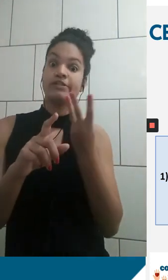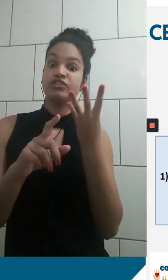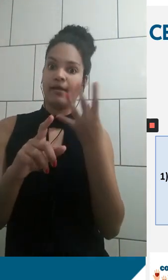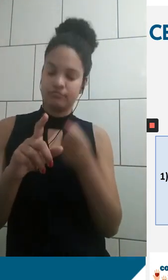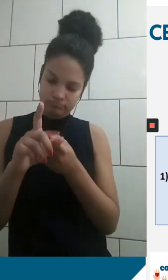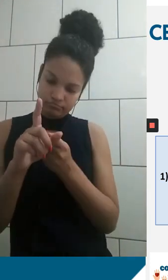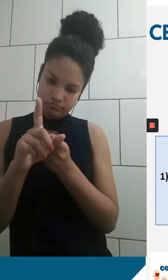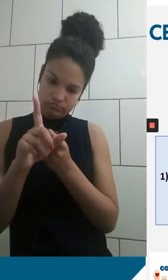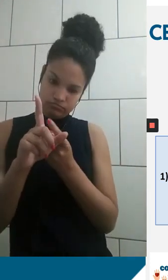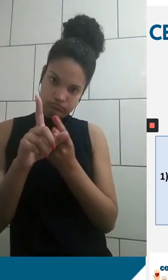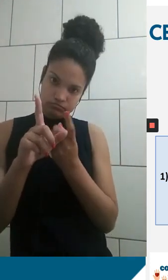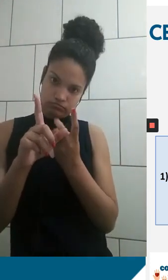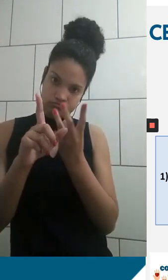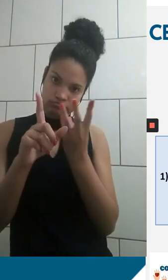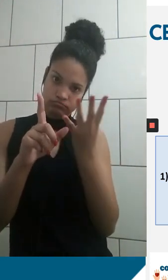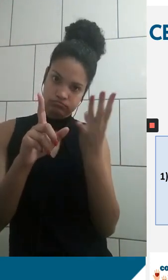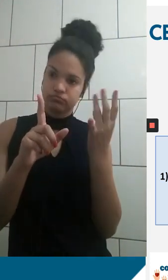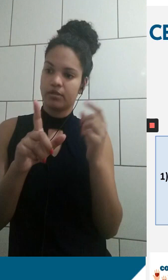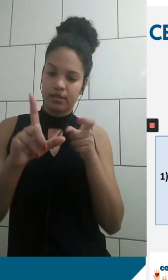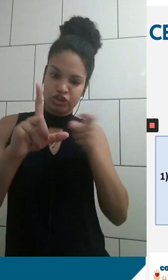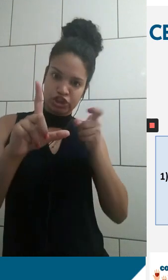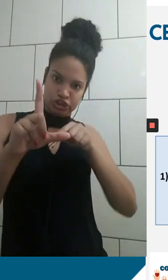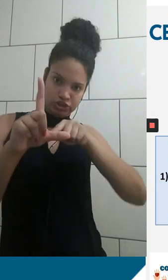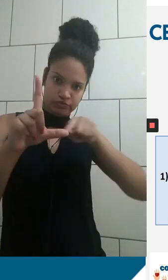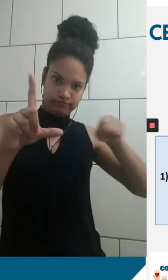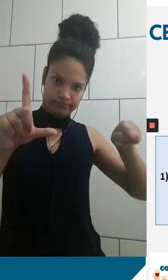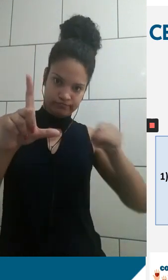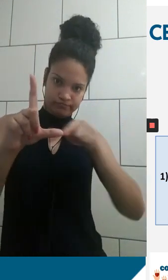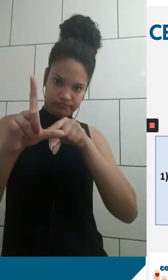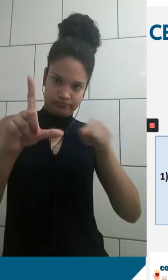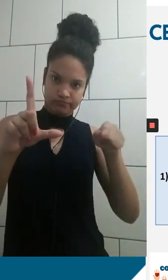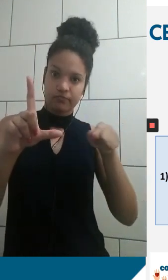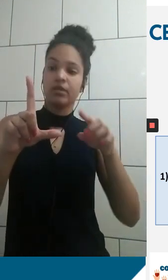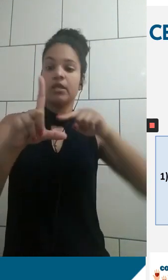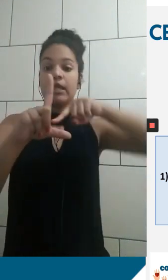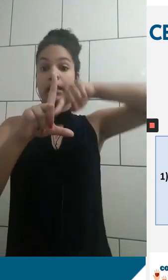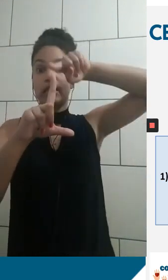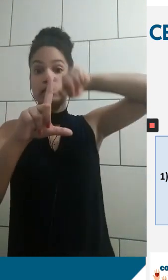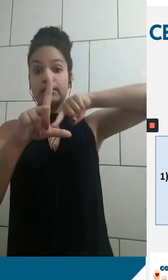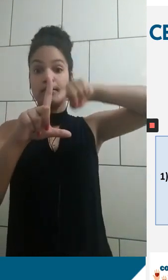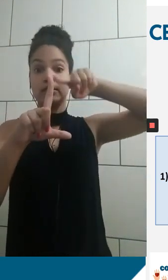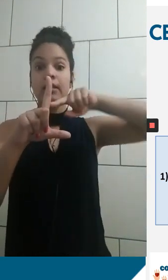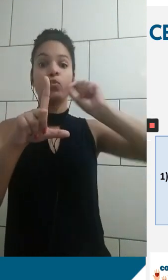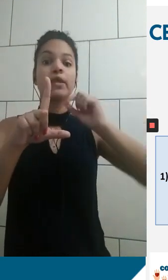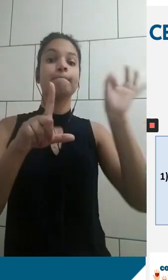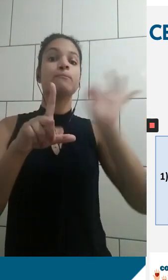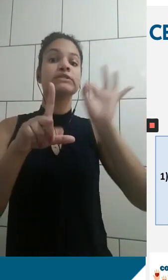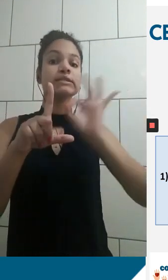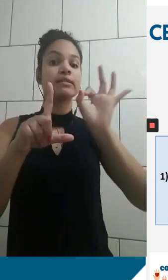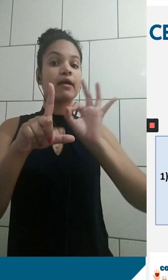mais fácil. E aqui a concentração, a porcentagem, melhor dizendo, da atividade da enzima. O que está acontecendo aqui?